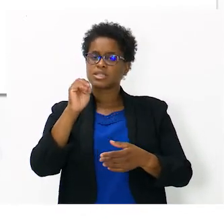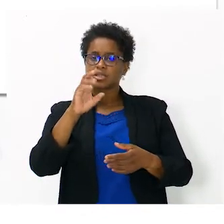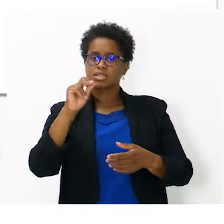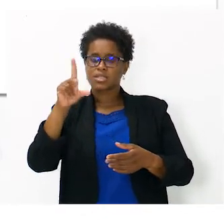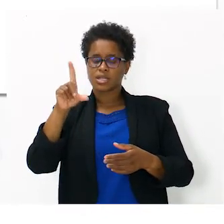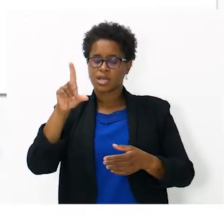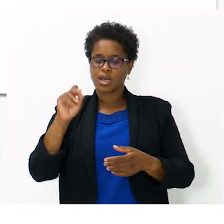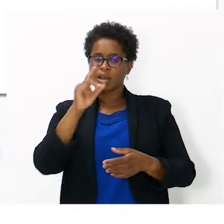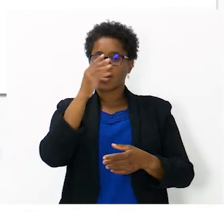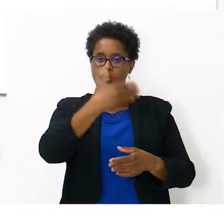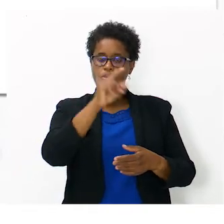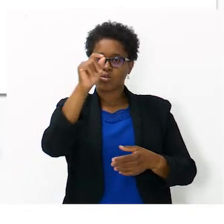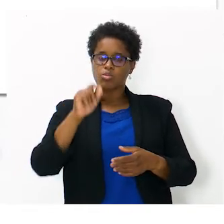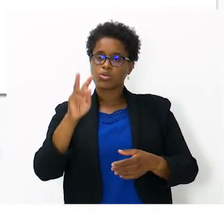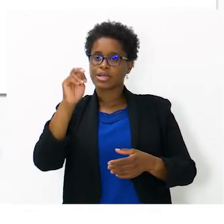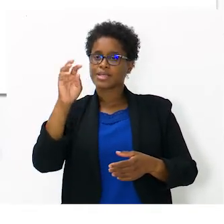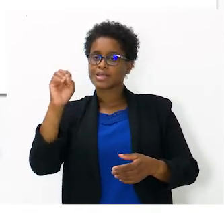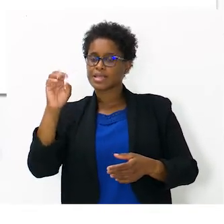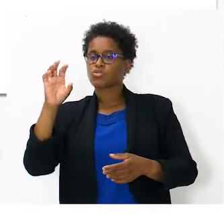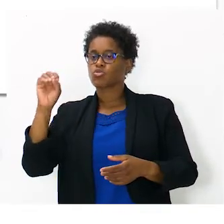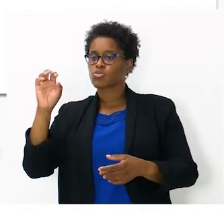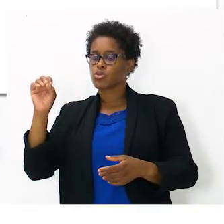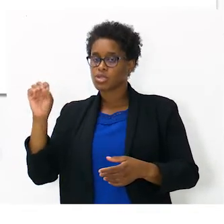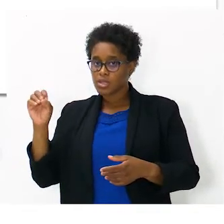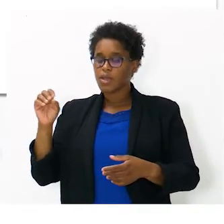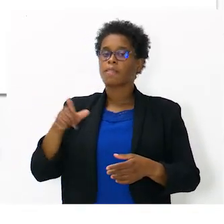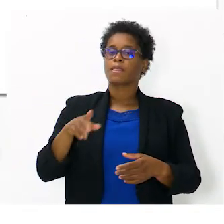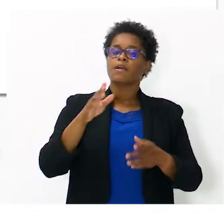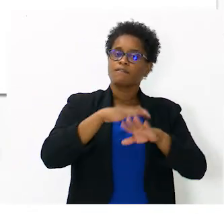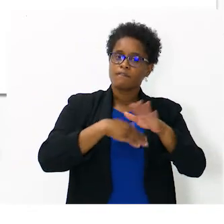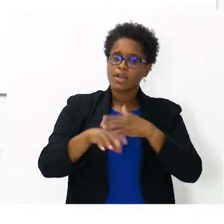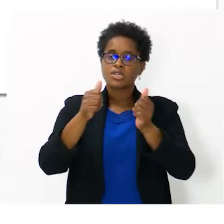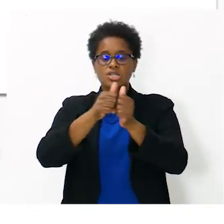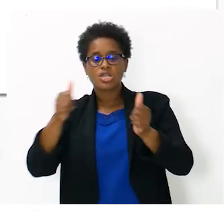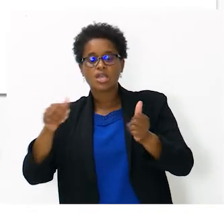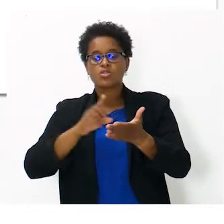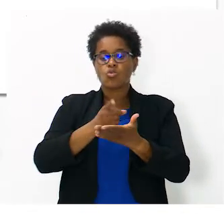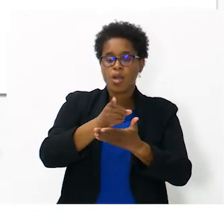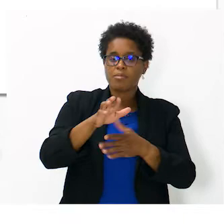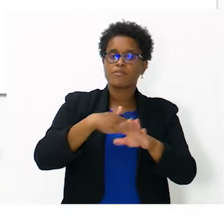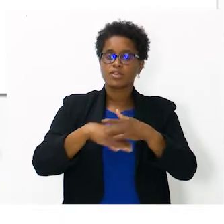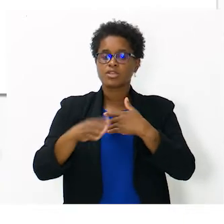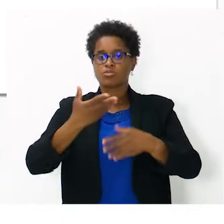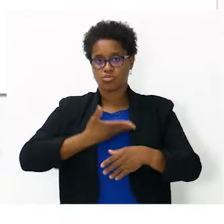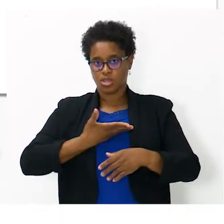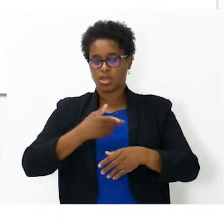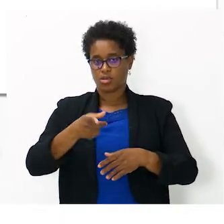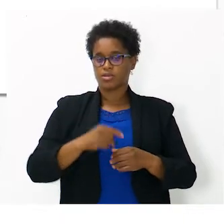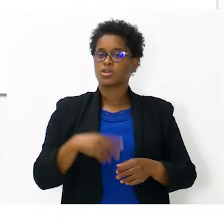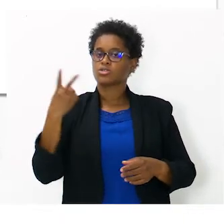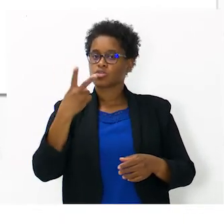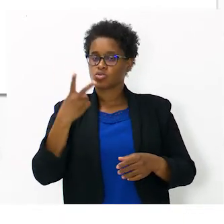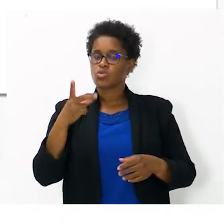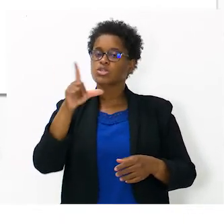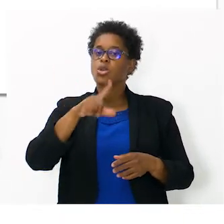escala 1 por 300 mil. Calcula a distância no mapa, representamos por D, entre